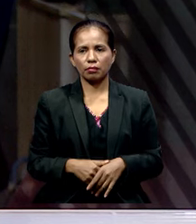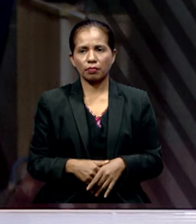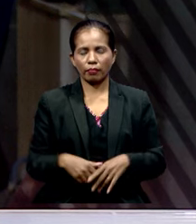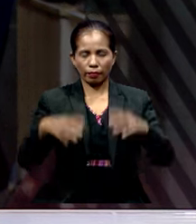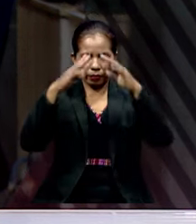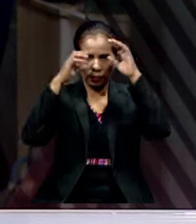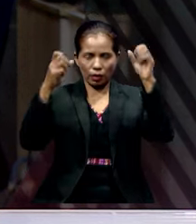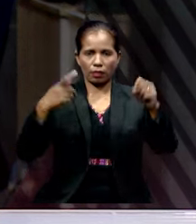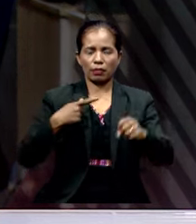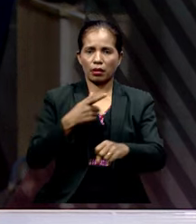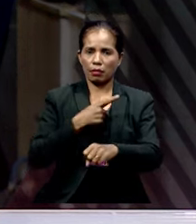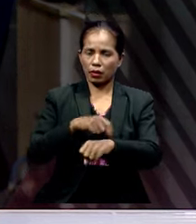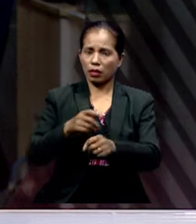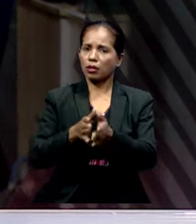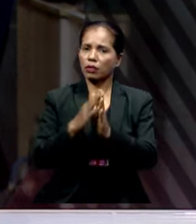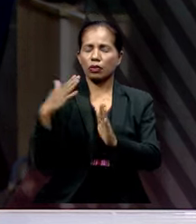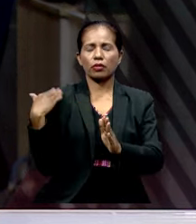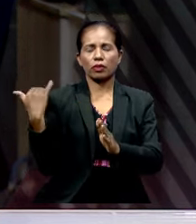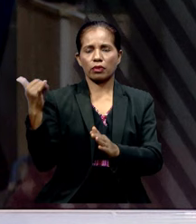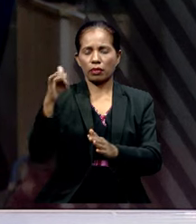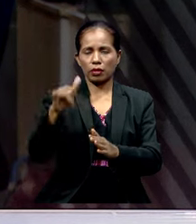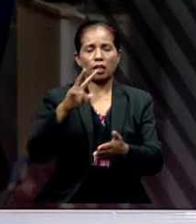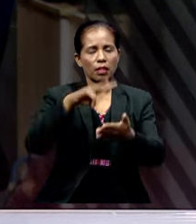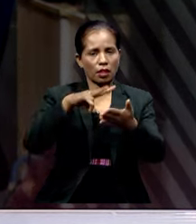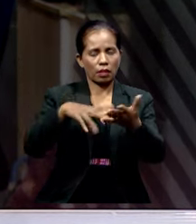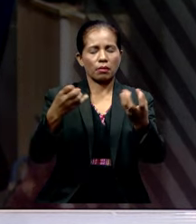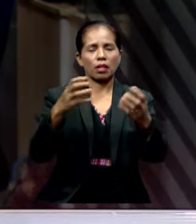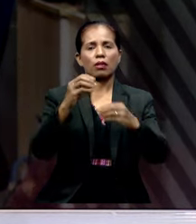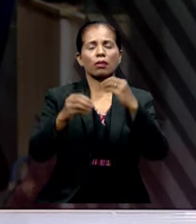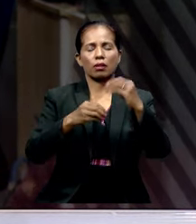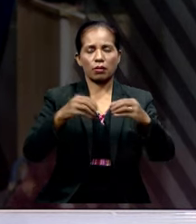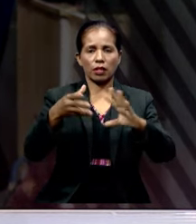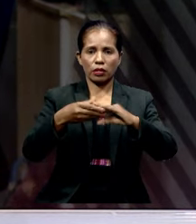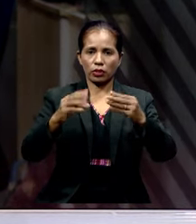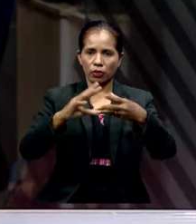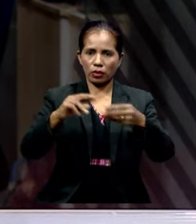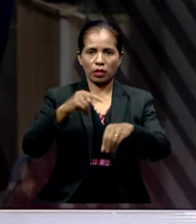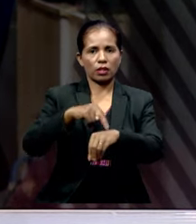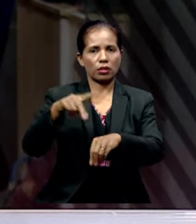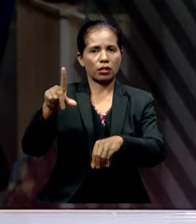Presidente do Parlamento Nacional, Russo Zovensira, le barra cona ba história nacional.